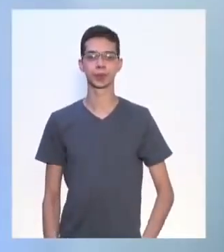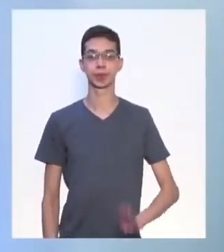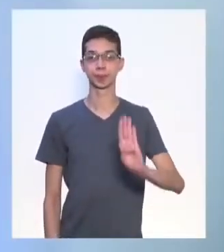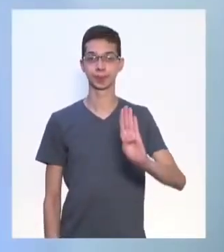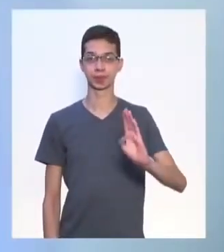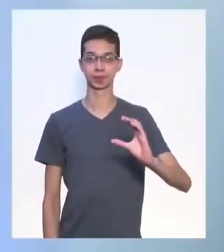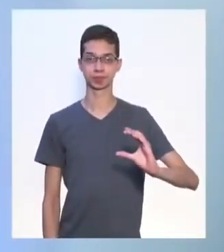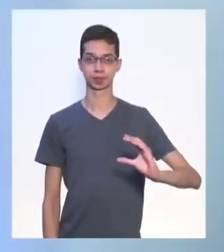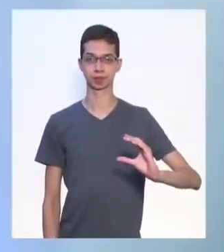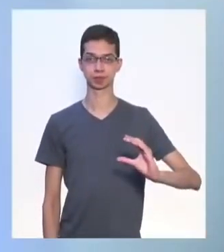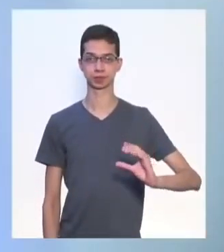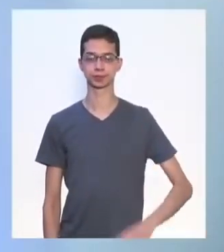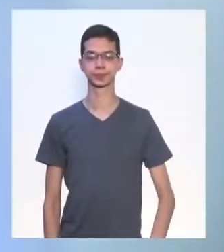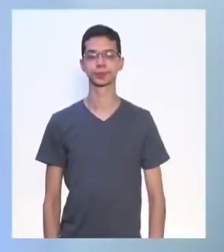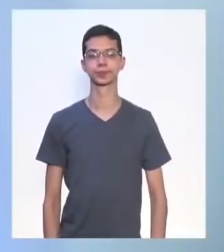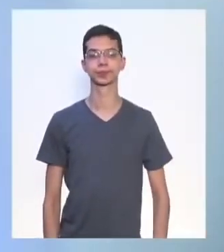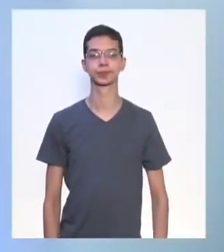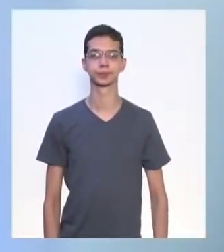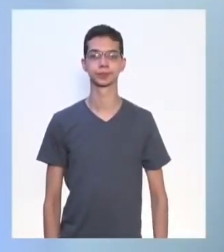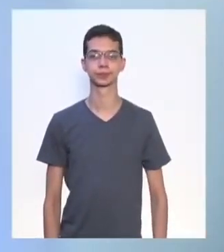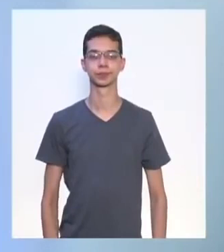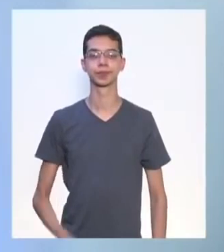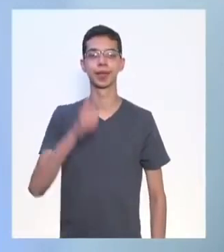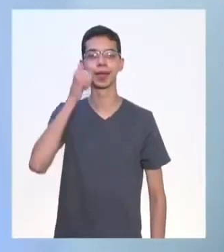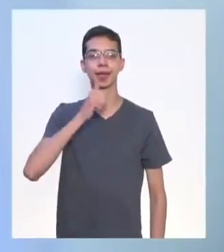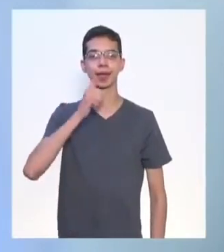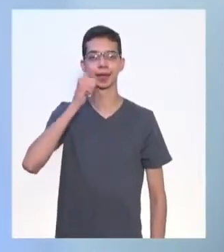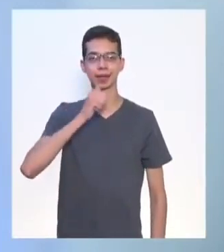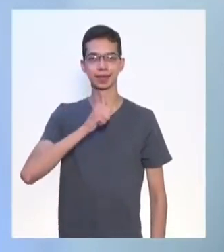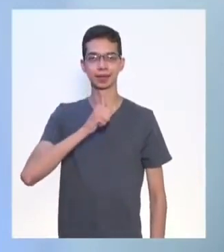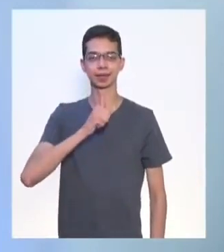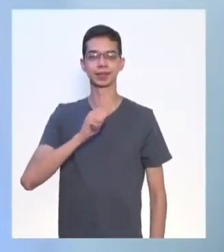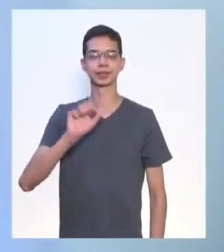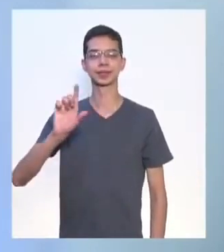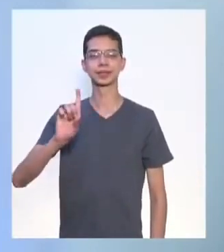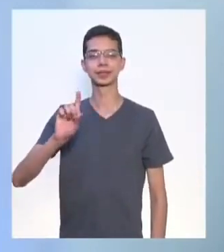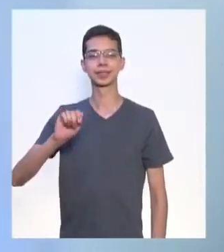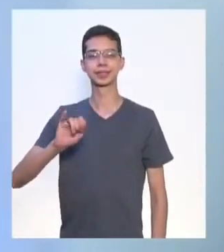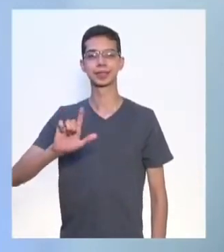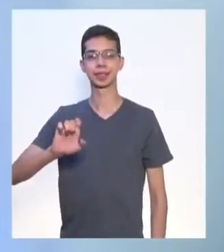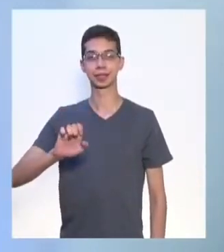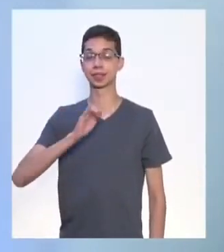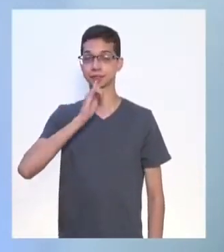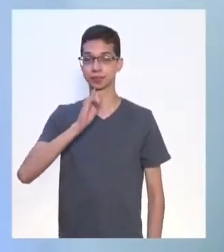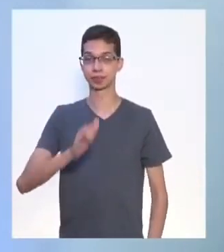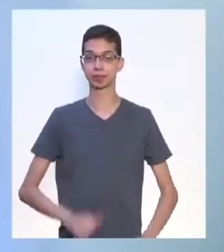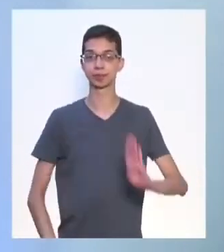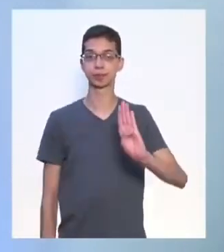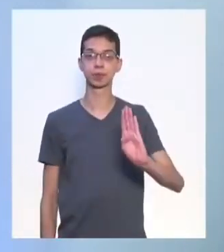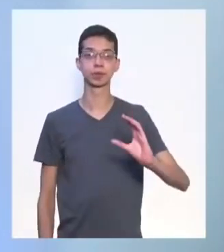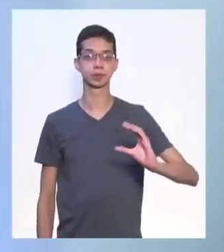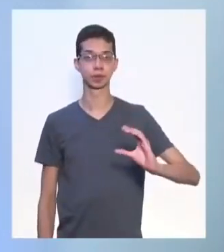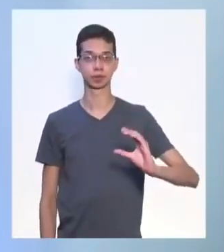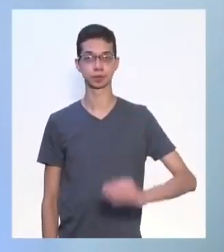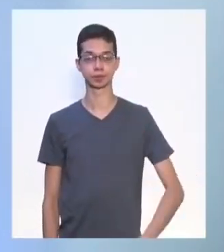C. A aluna Daniele, B e C. Vamos